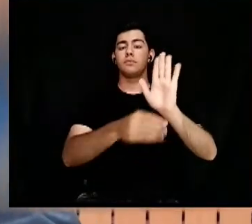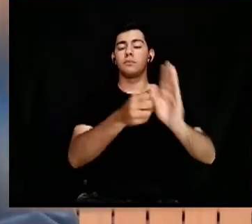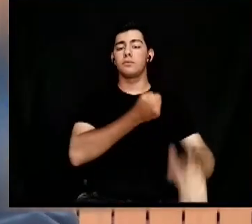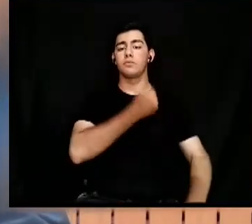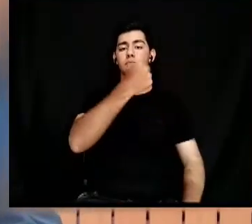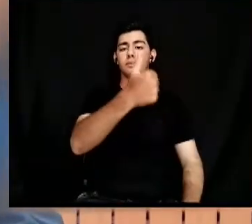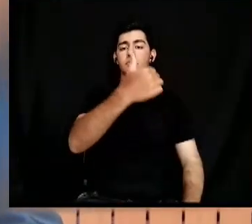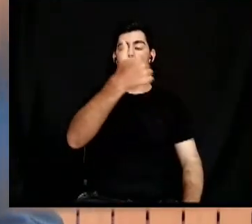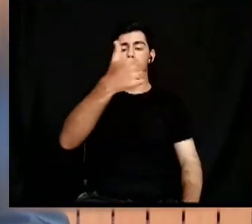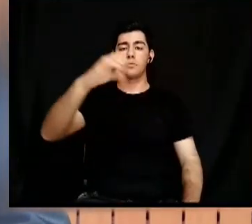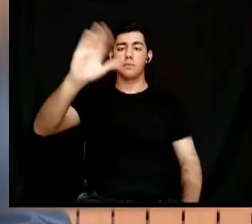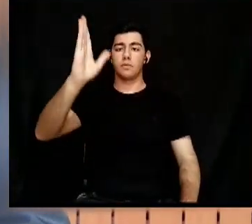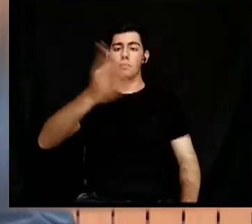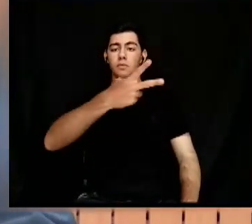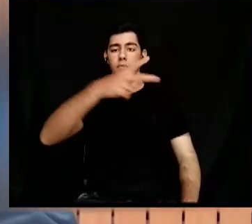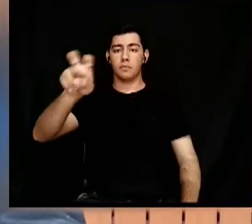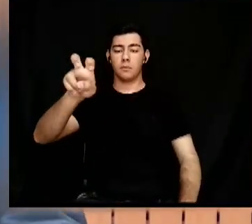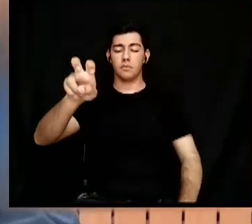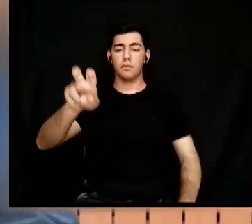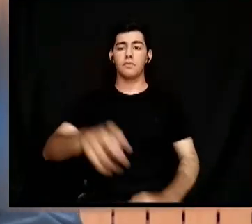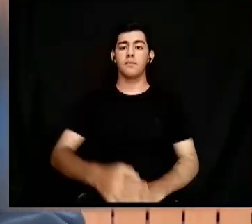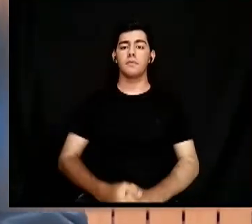119/25, processo número